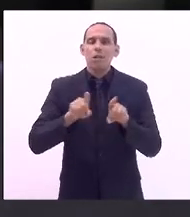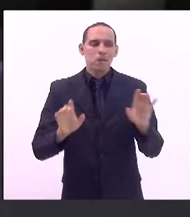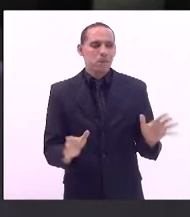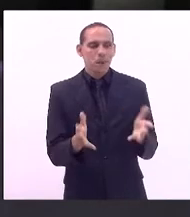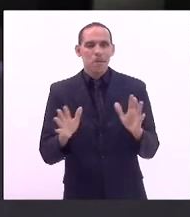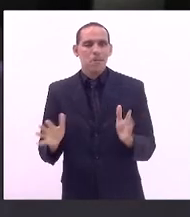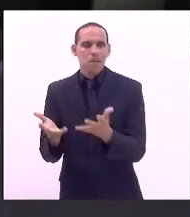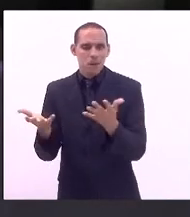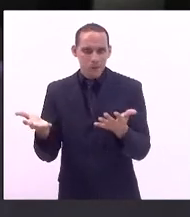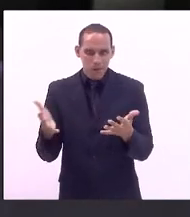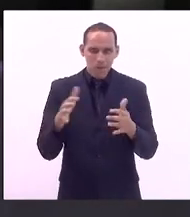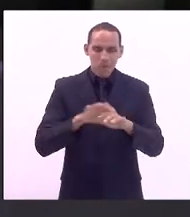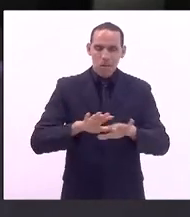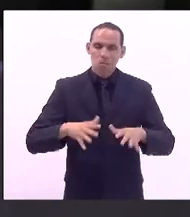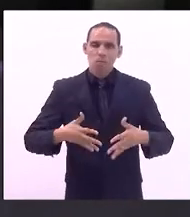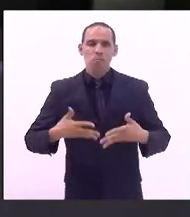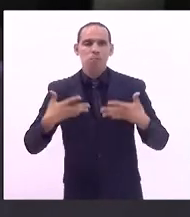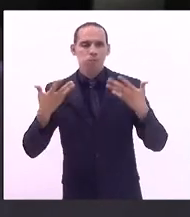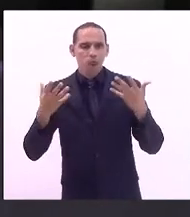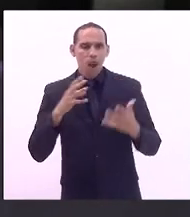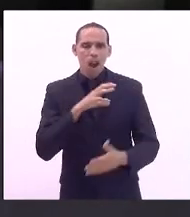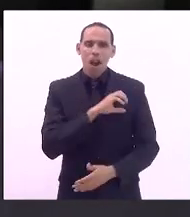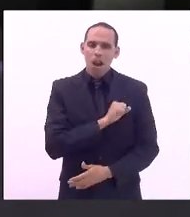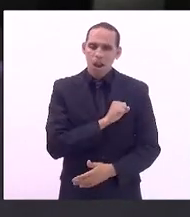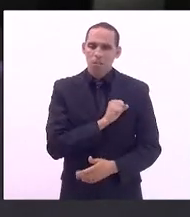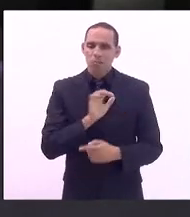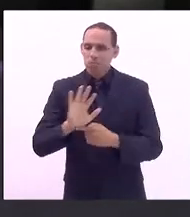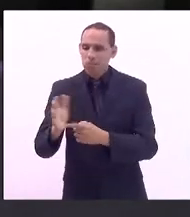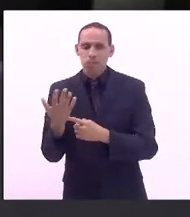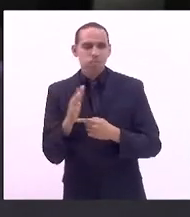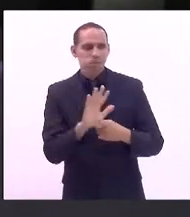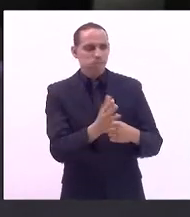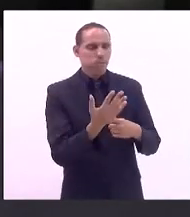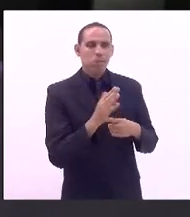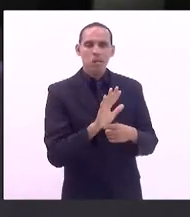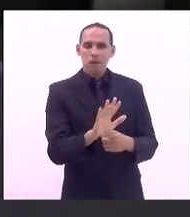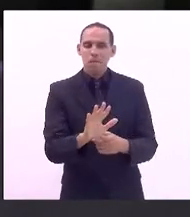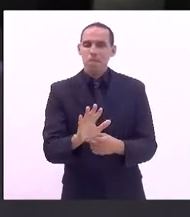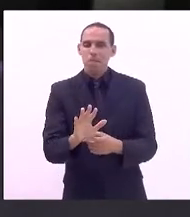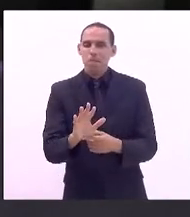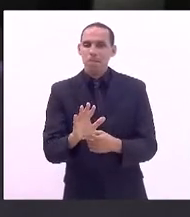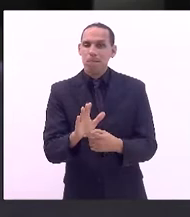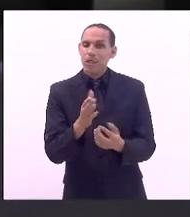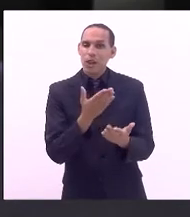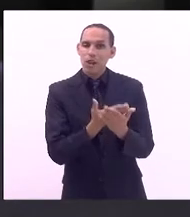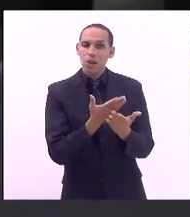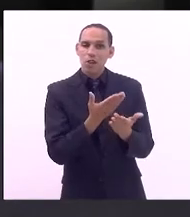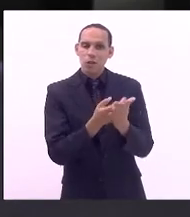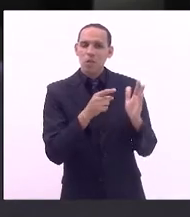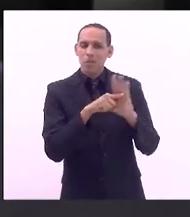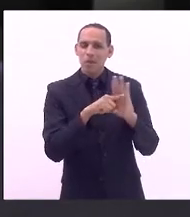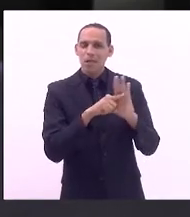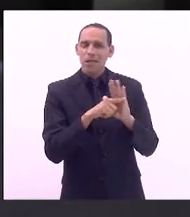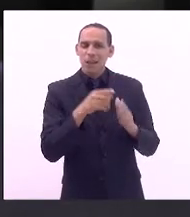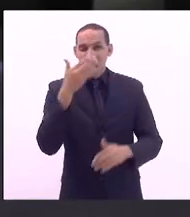inclusão dignidade e amor ao próximo Estudos comprovam que pessoas de fé